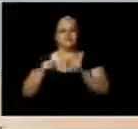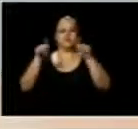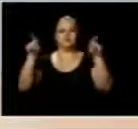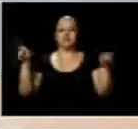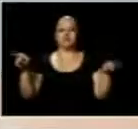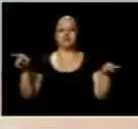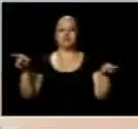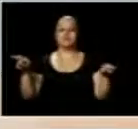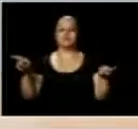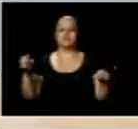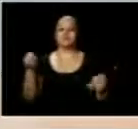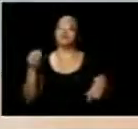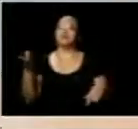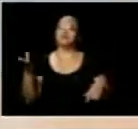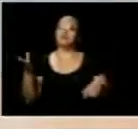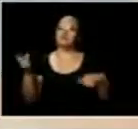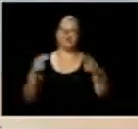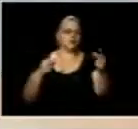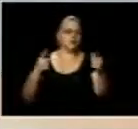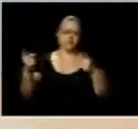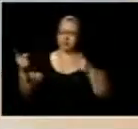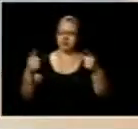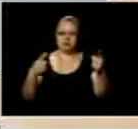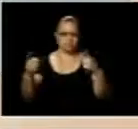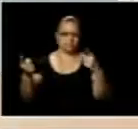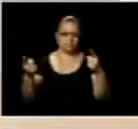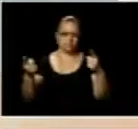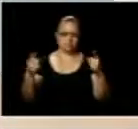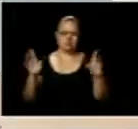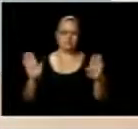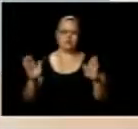que tem uma relação de ele estar nomeando? Vereador, me permite?